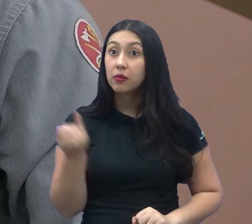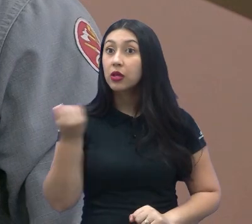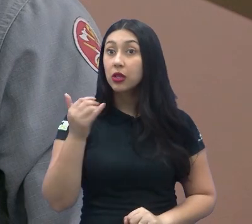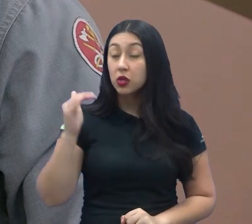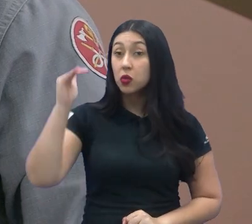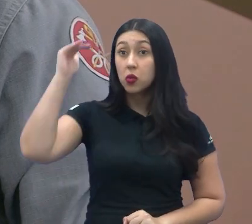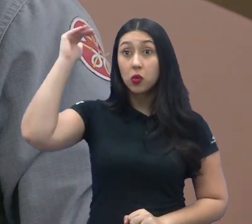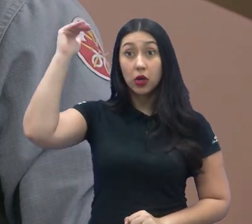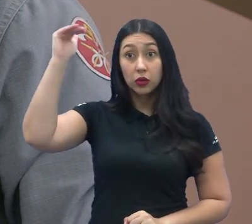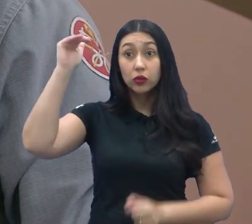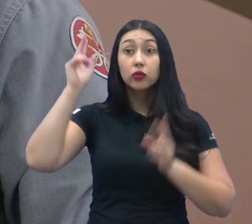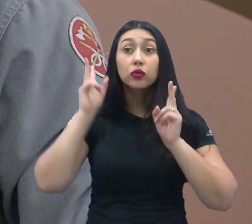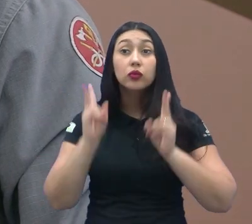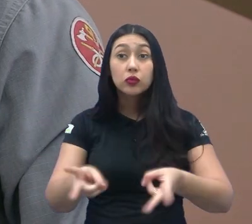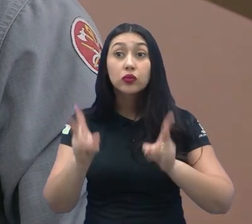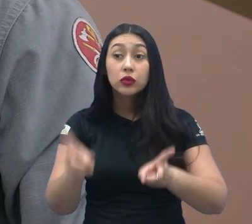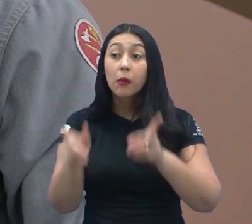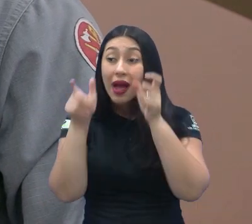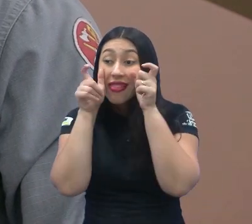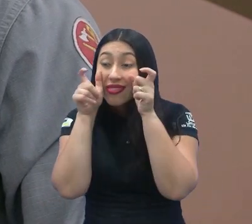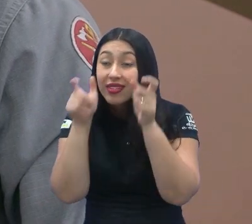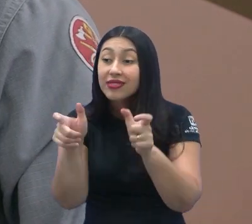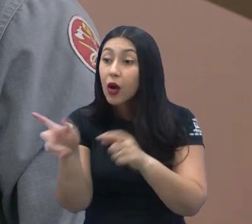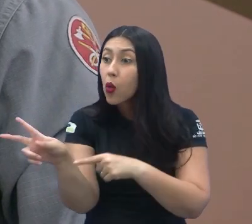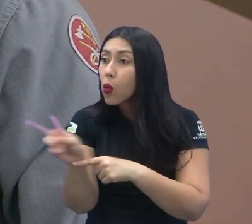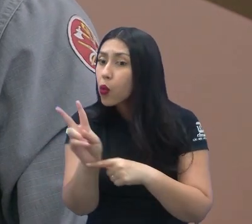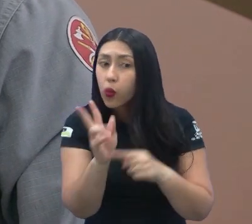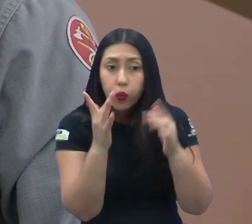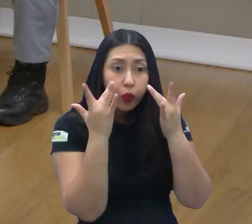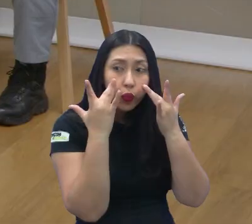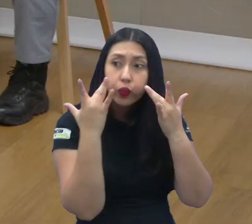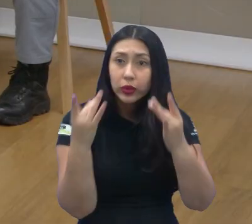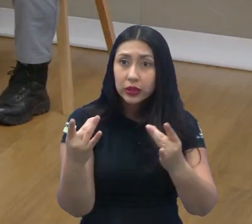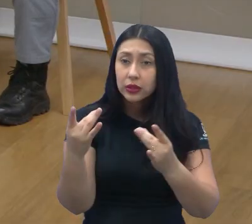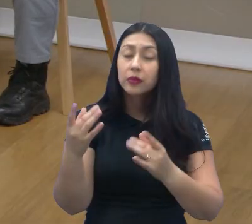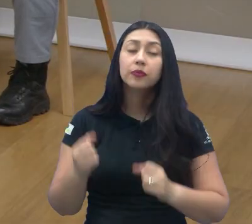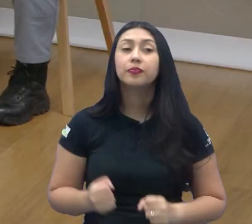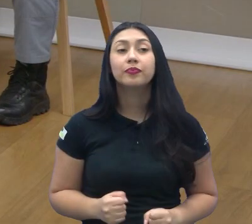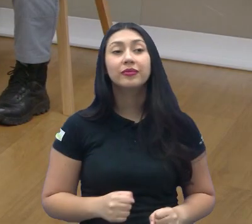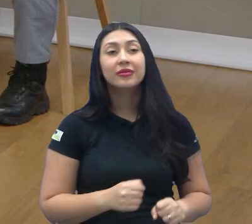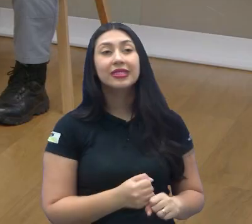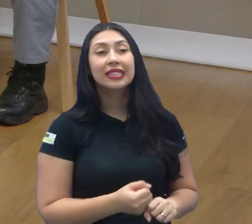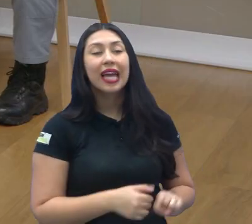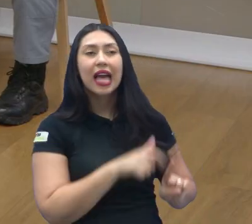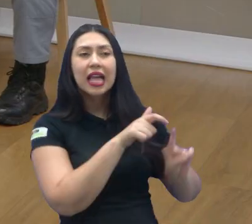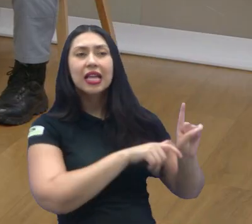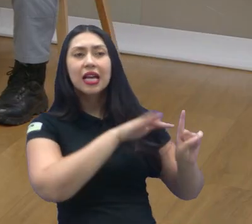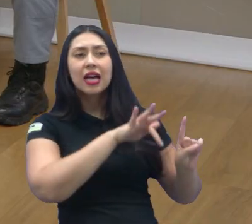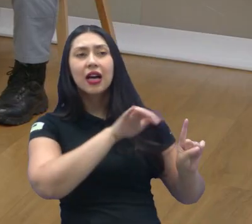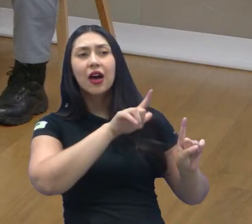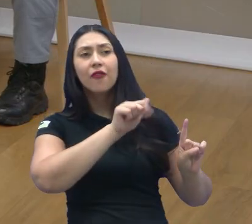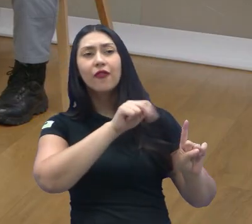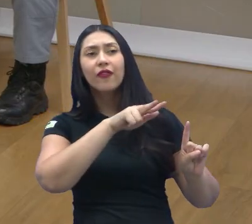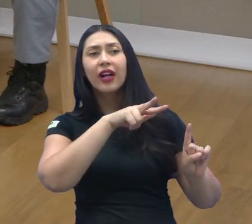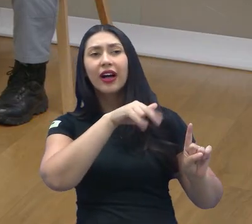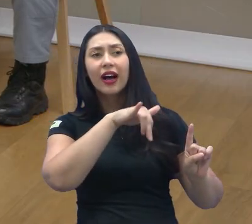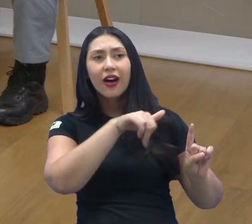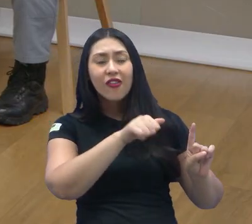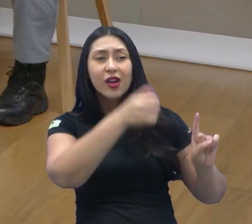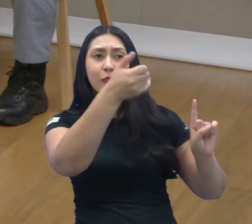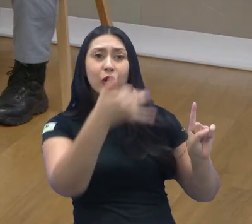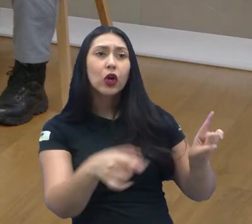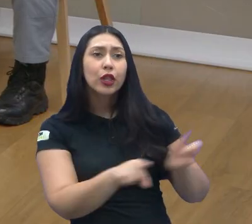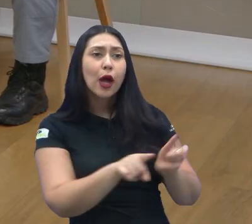responsáveis estejam sempre atentos à criança para que não ocorra afogamento. A Flávia falou algumas dicas ali super importantes, essa questão principalmente de um